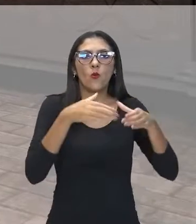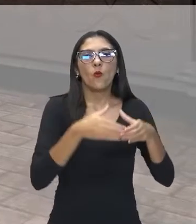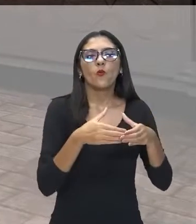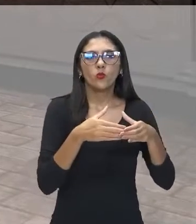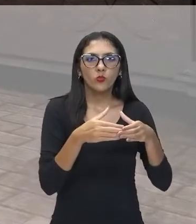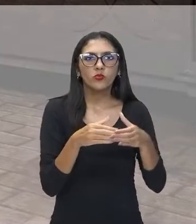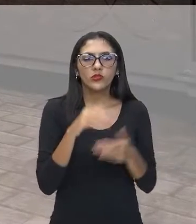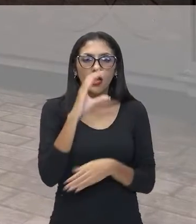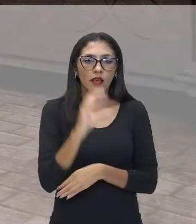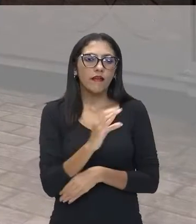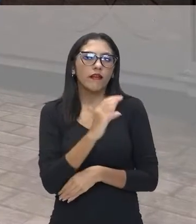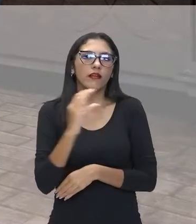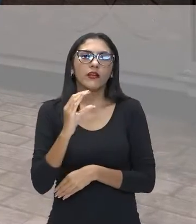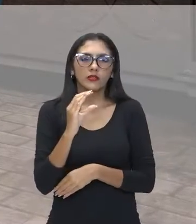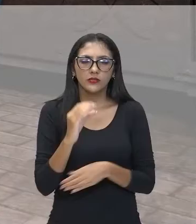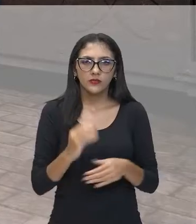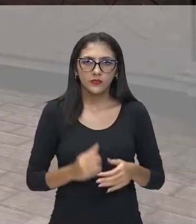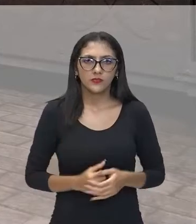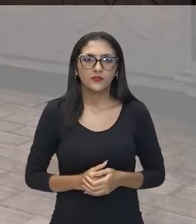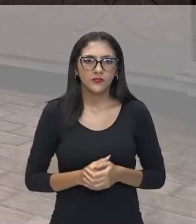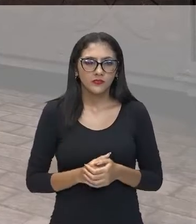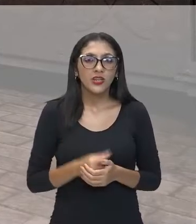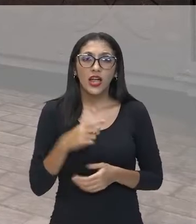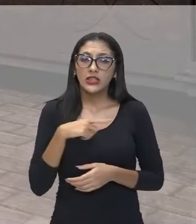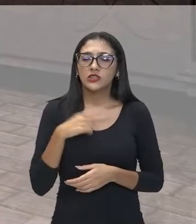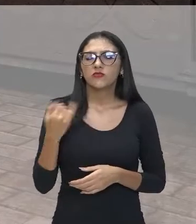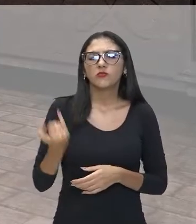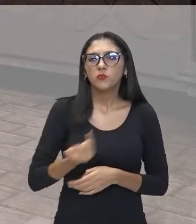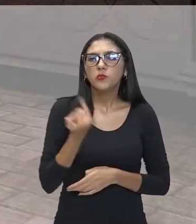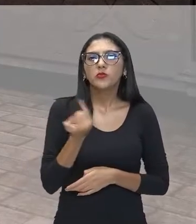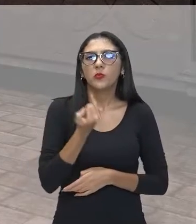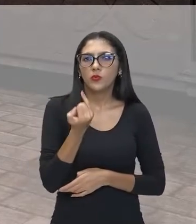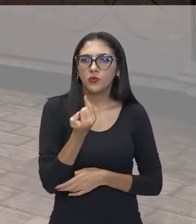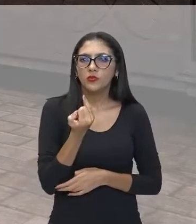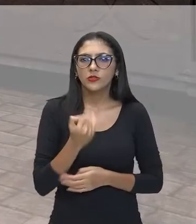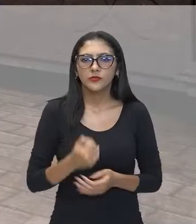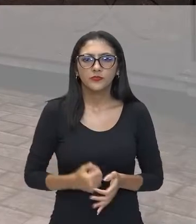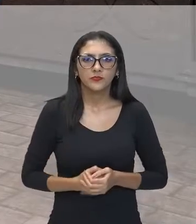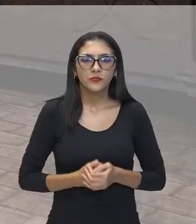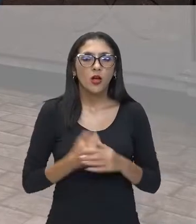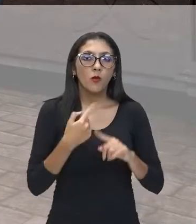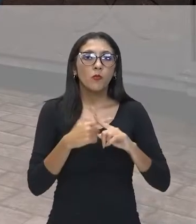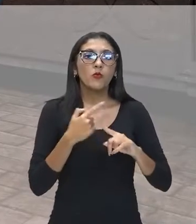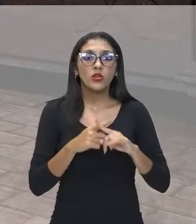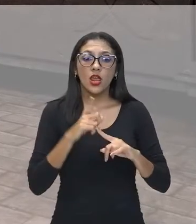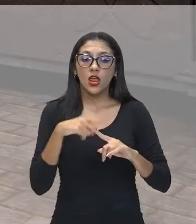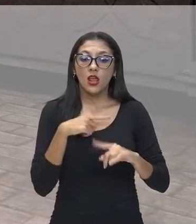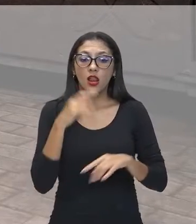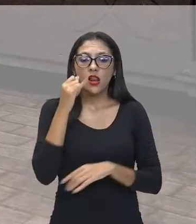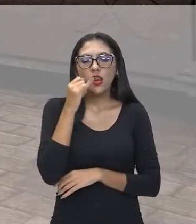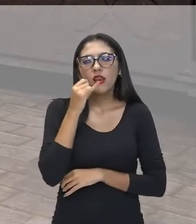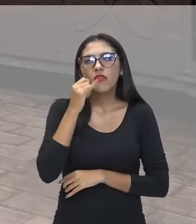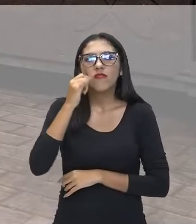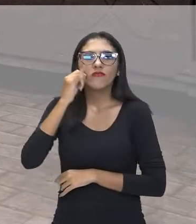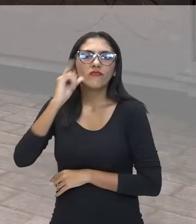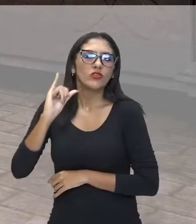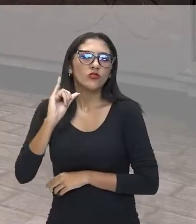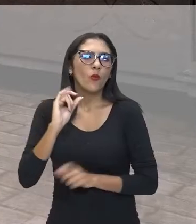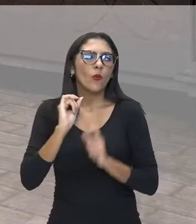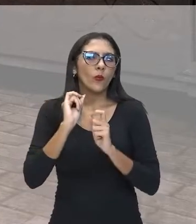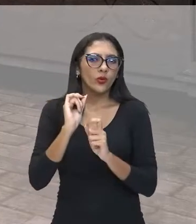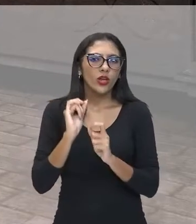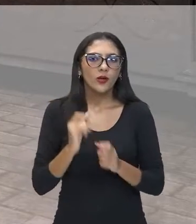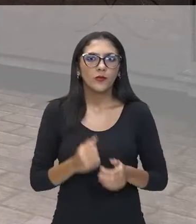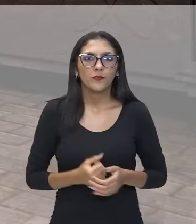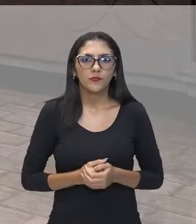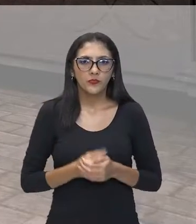foi muito importante para a alquimia, porque evitou, a prática